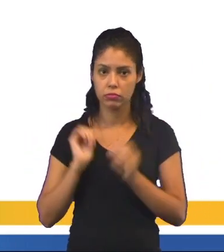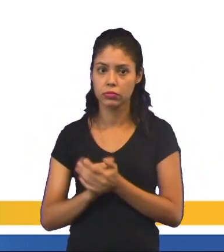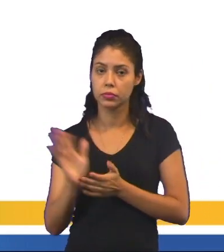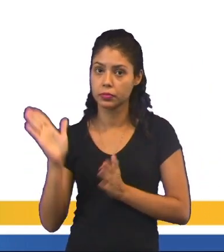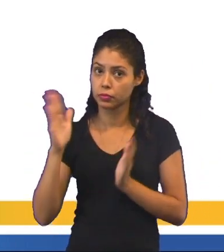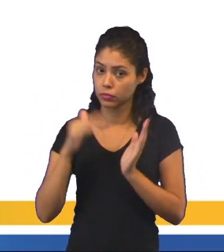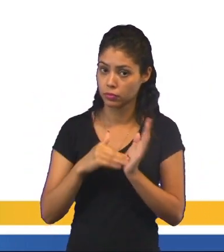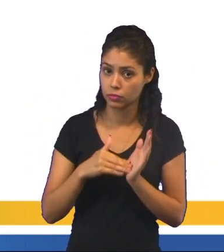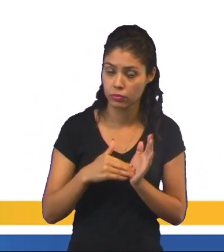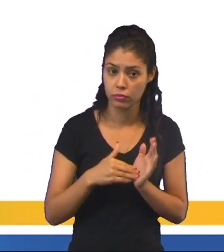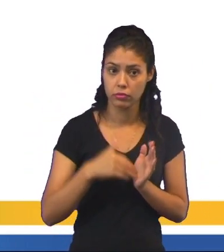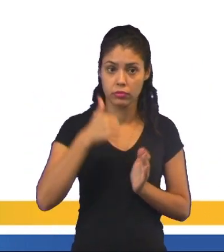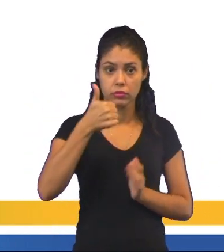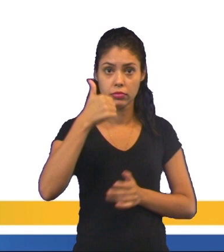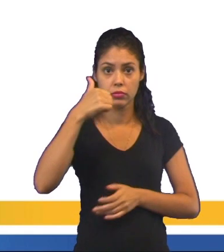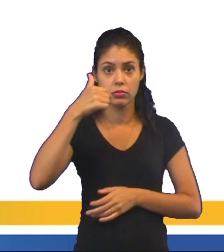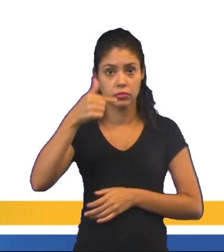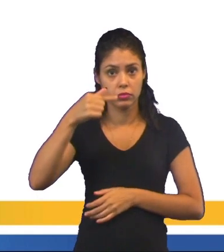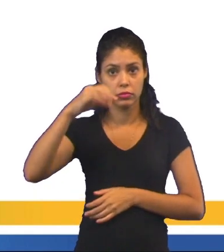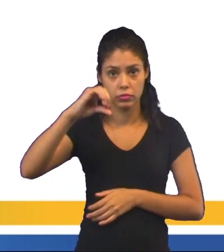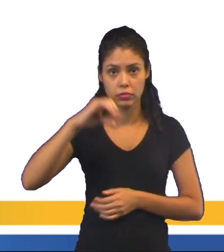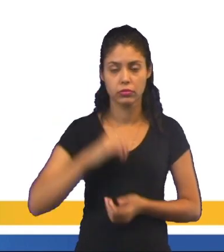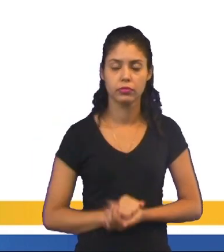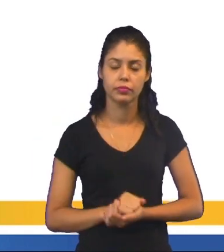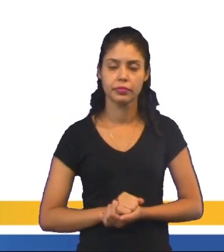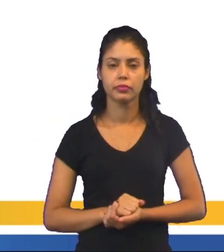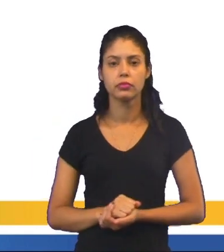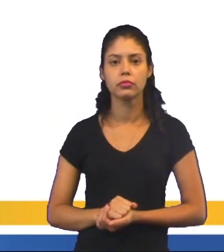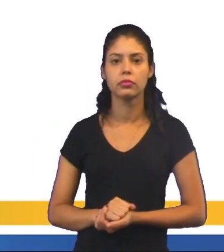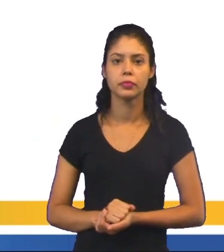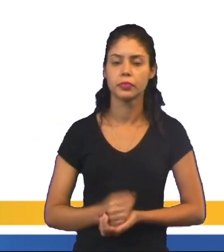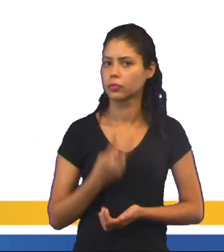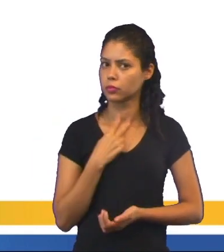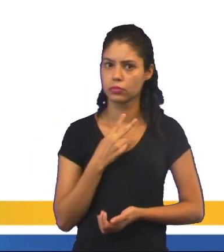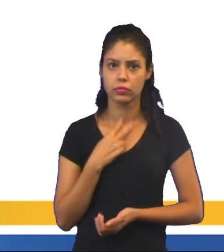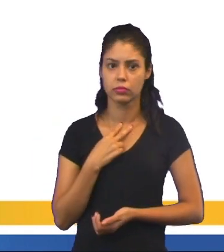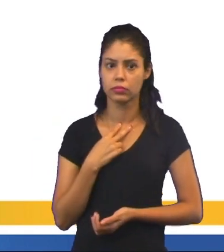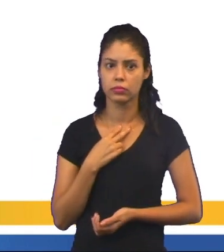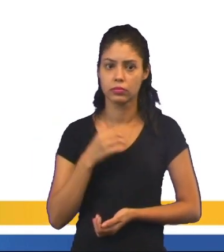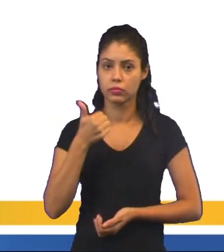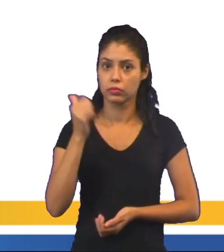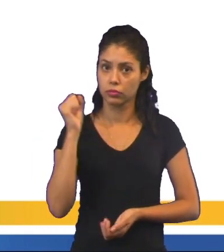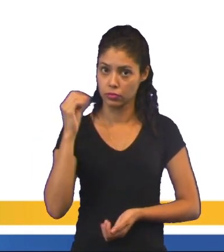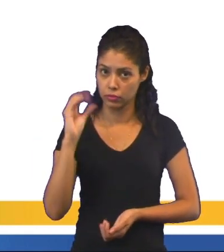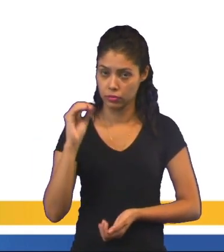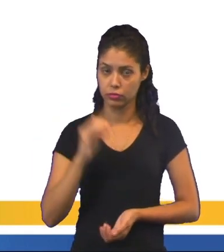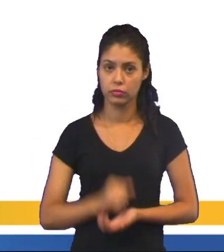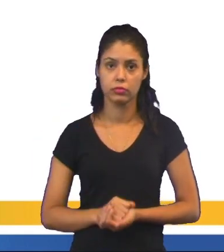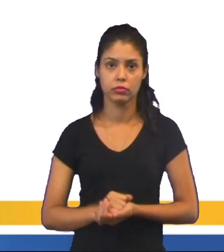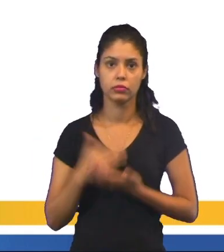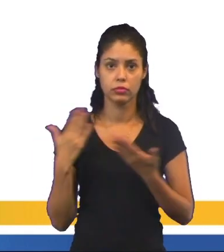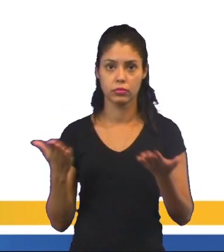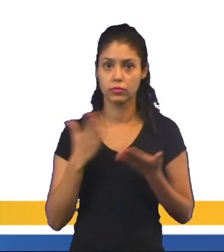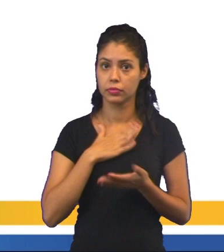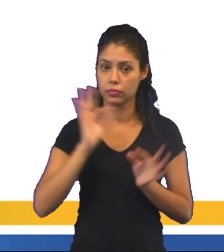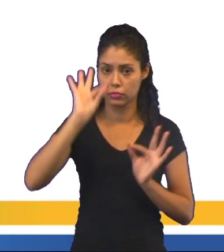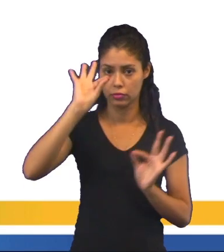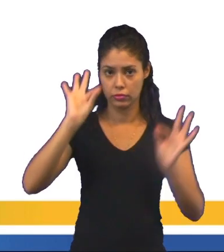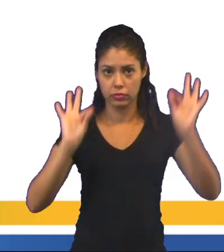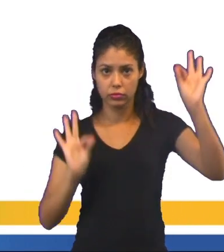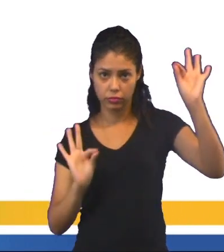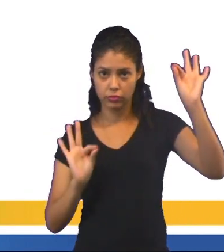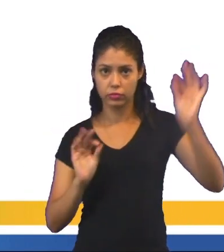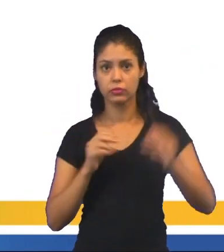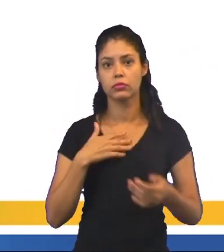até 179° tá ele não poderia chegar a 180 então a minha